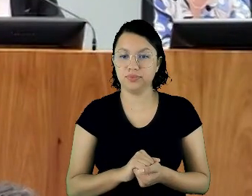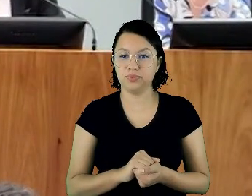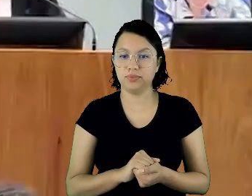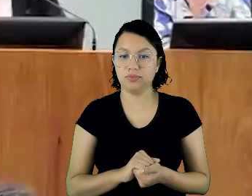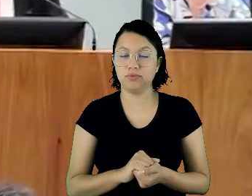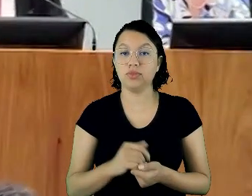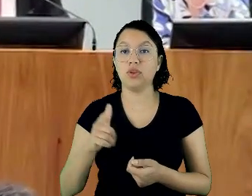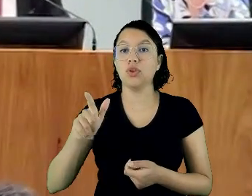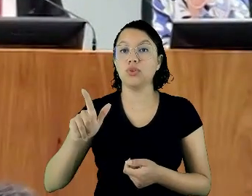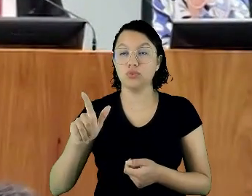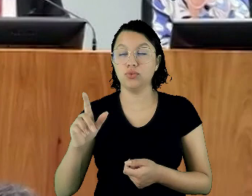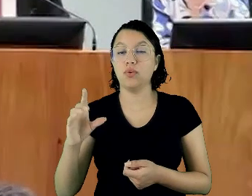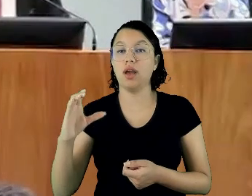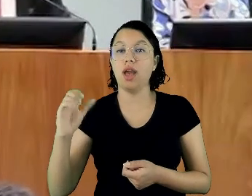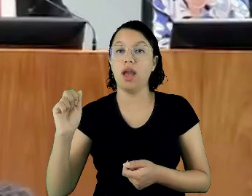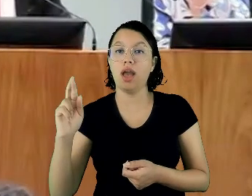Scofield,